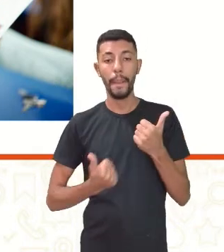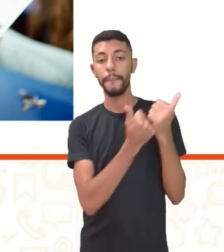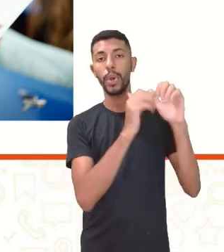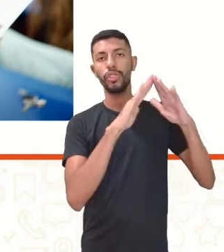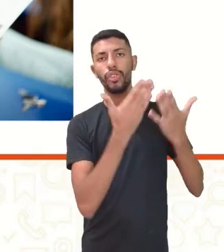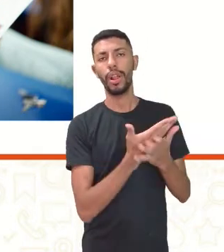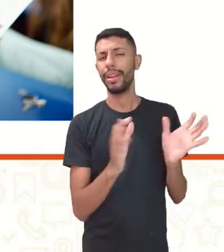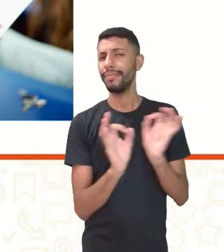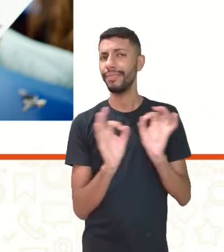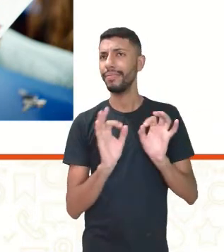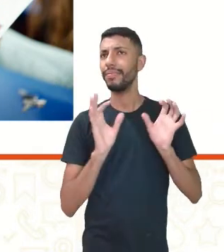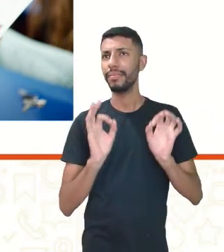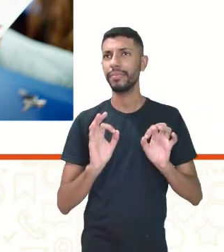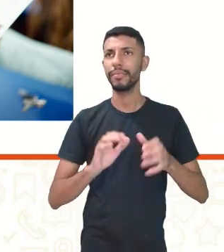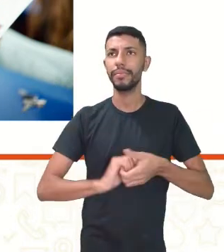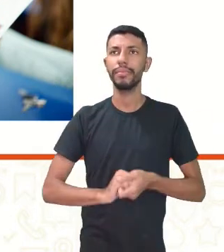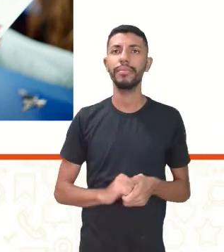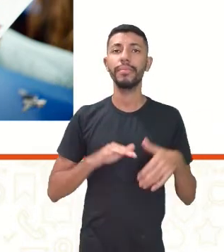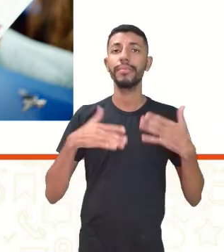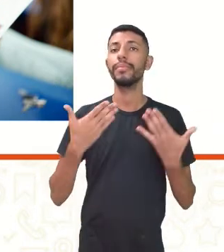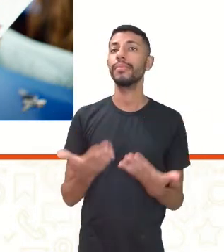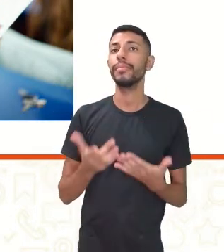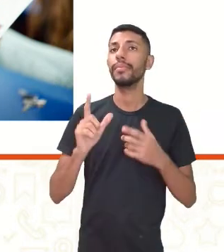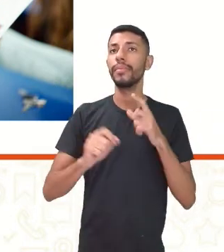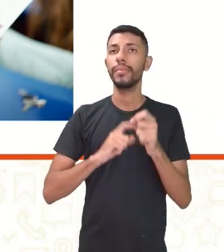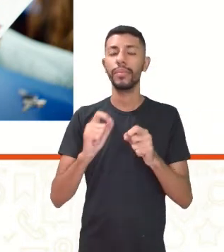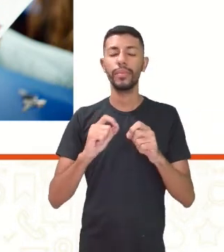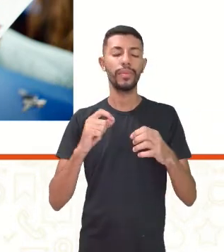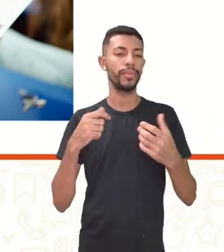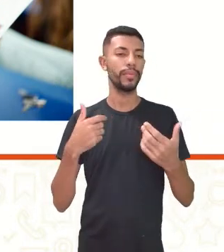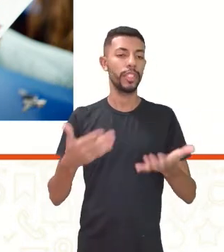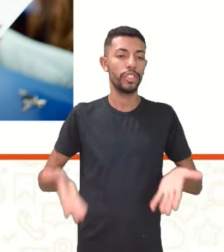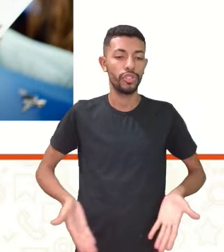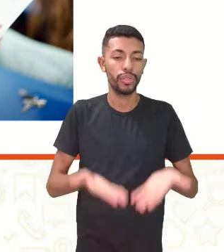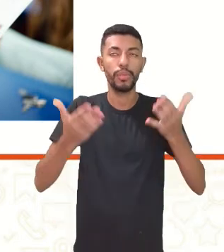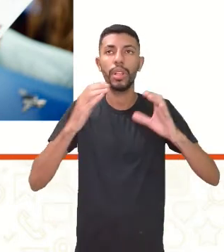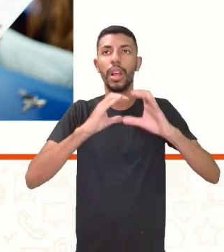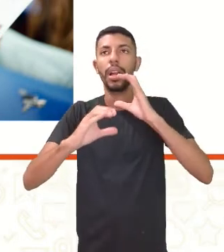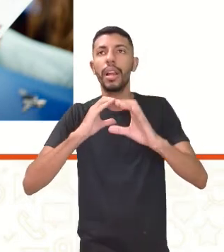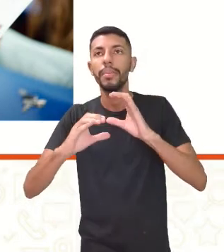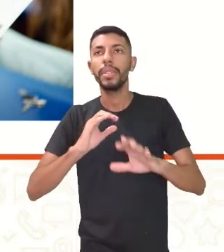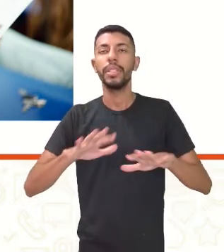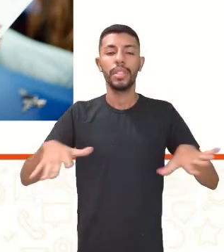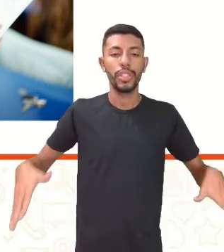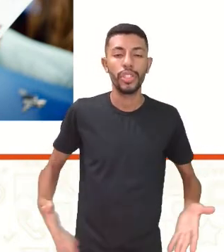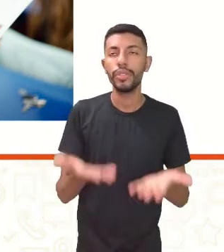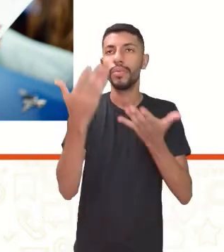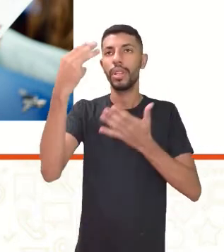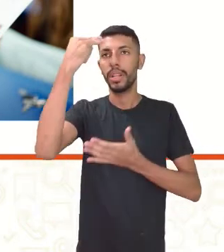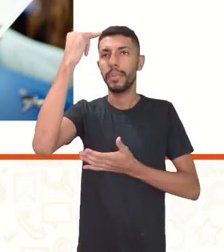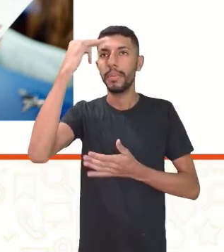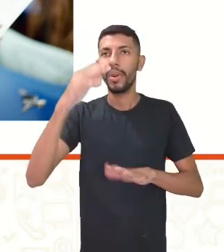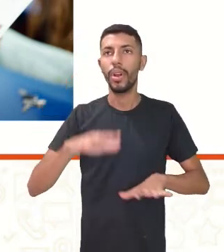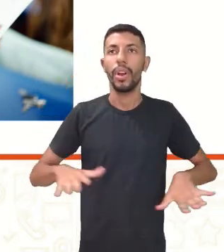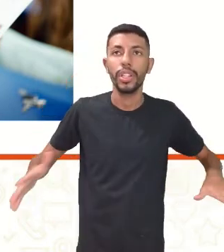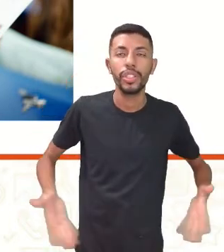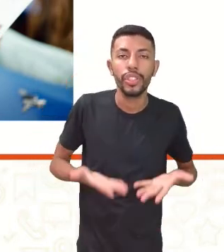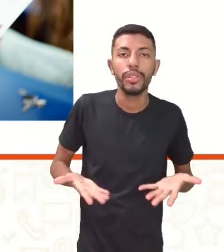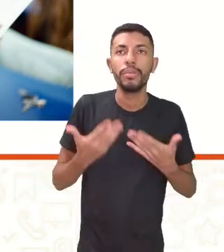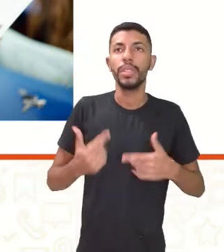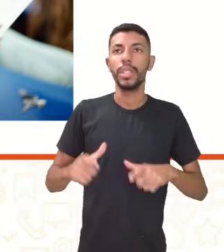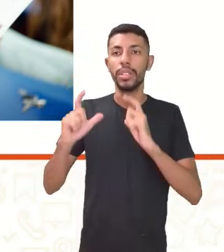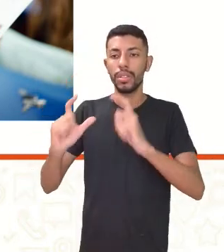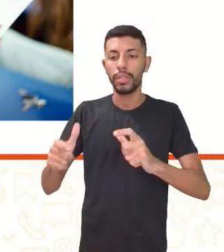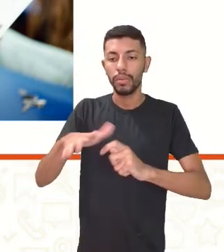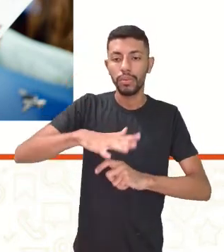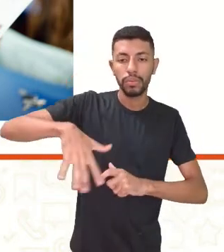escolar. Então, vai trabalhar comunicação, estimulando a memória, localização